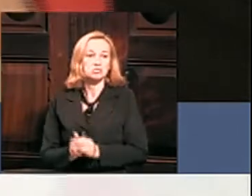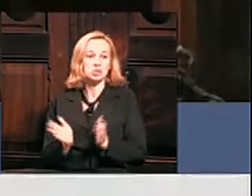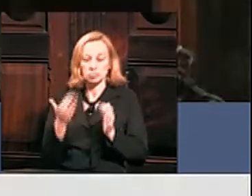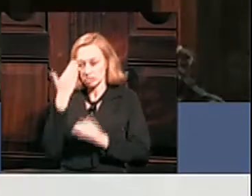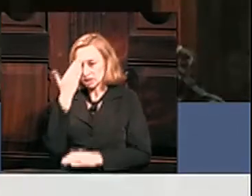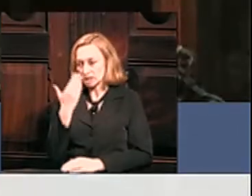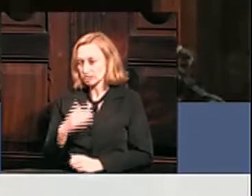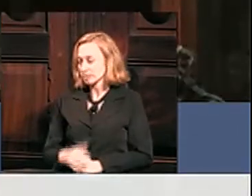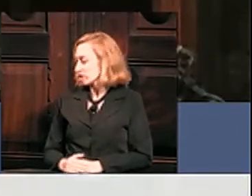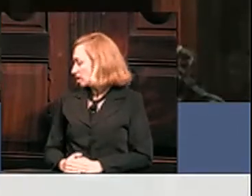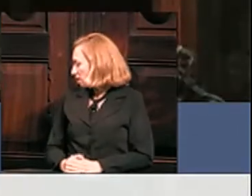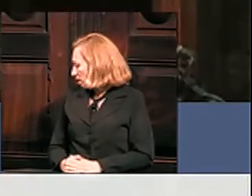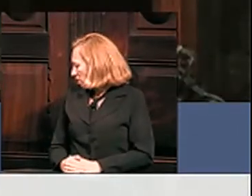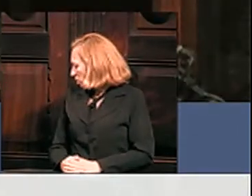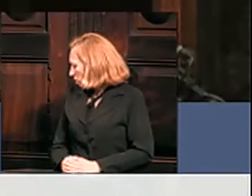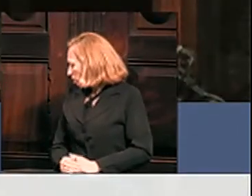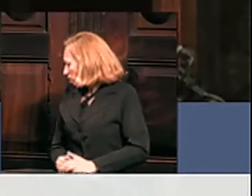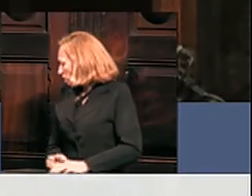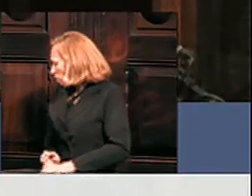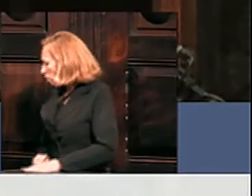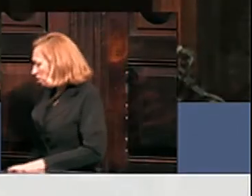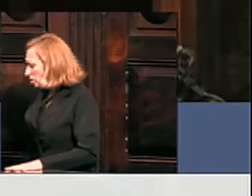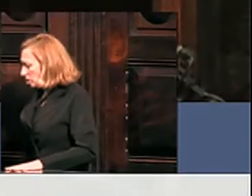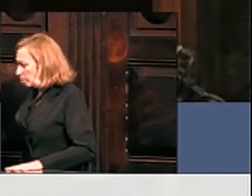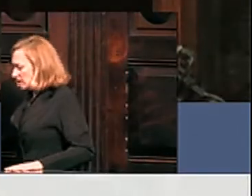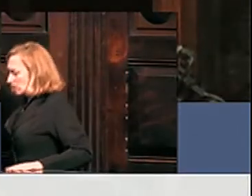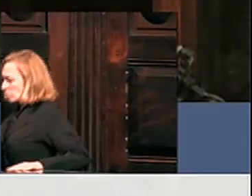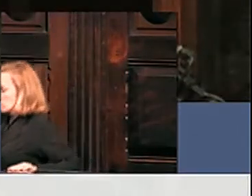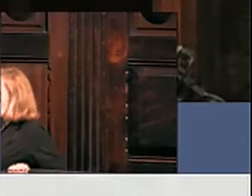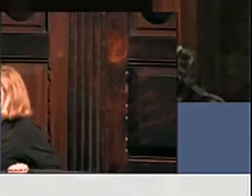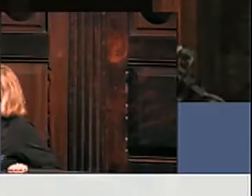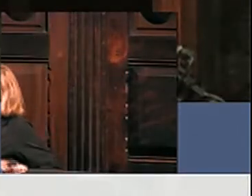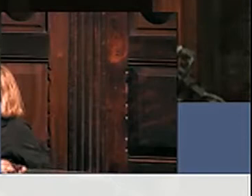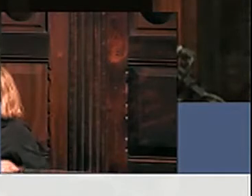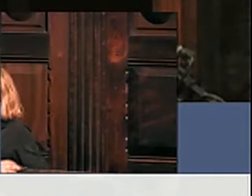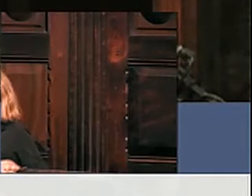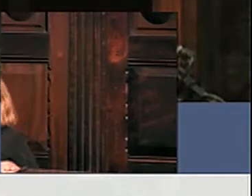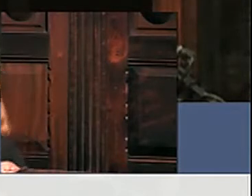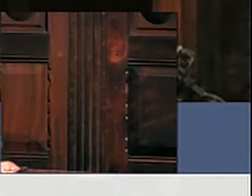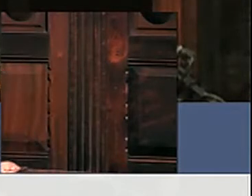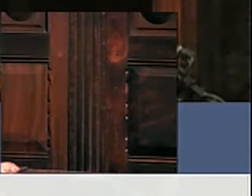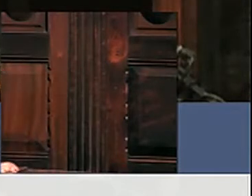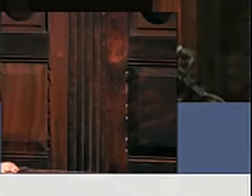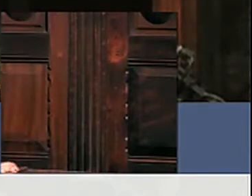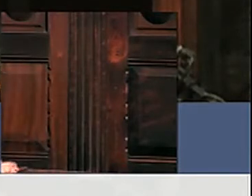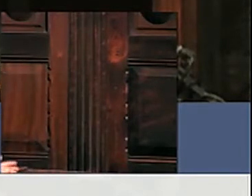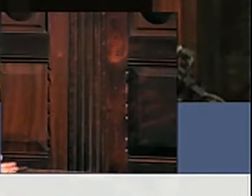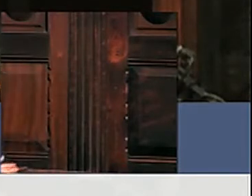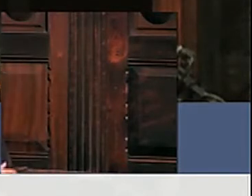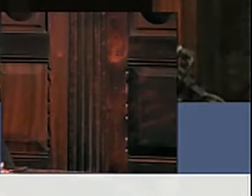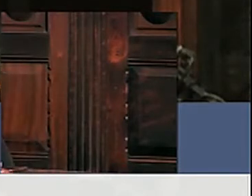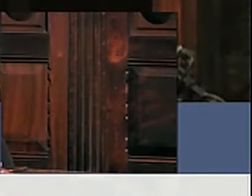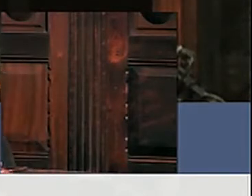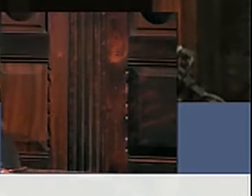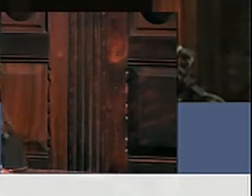Obrigado. Obrigado, deputado Enfermeira Regiane. Deputado Flávio Serafini.